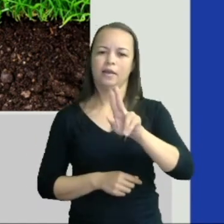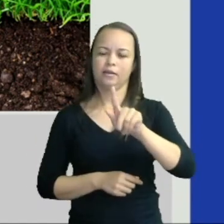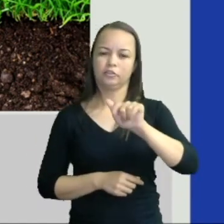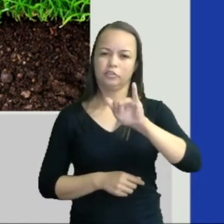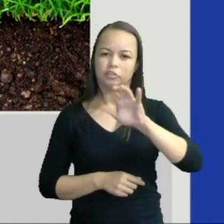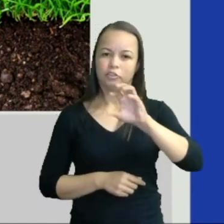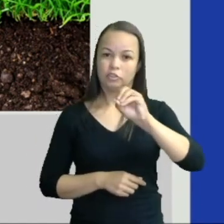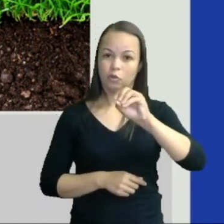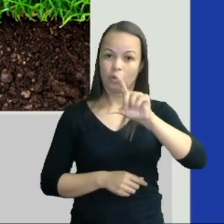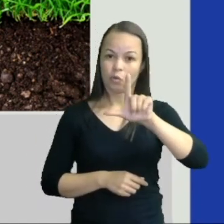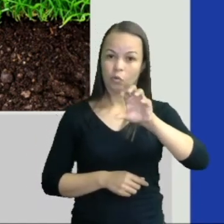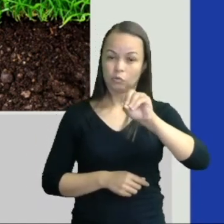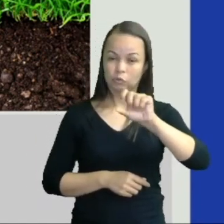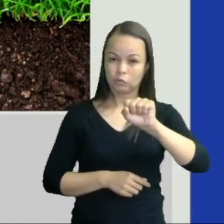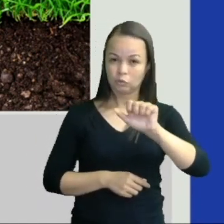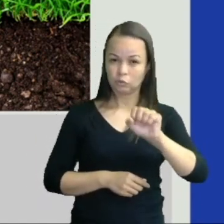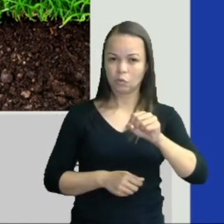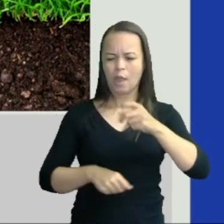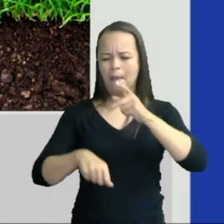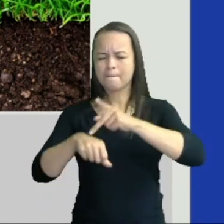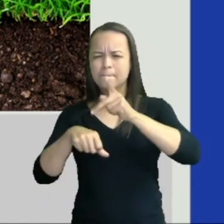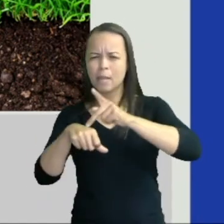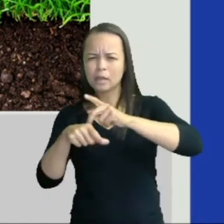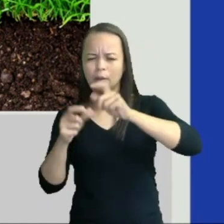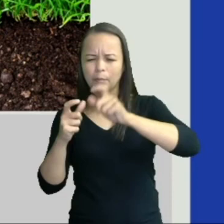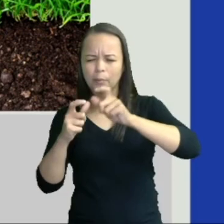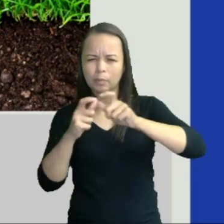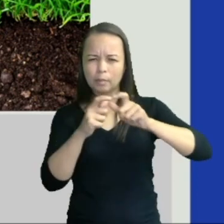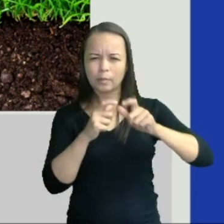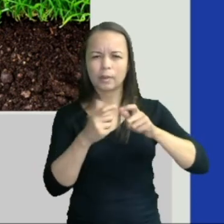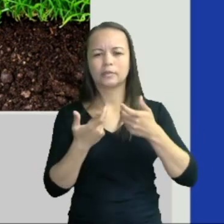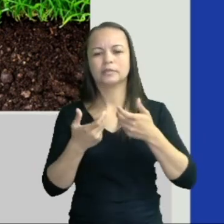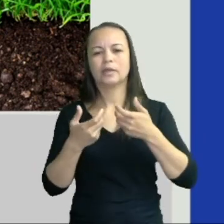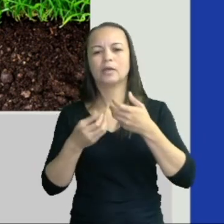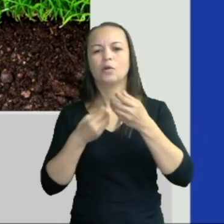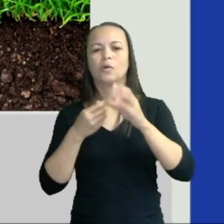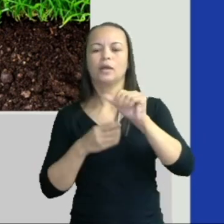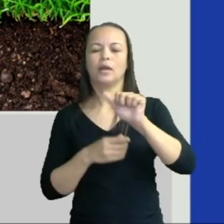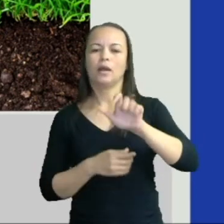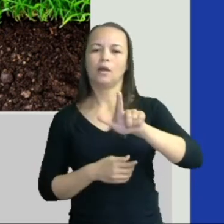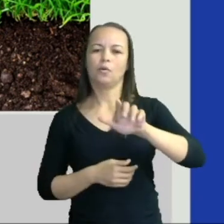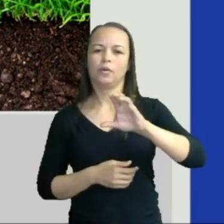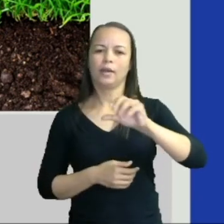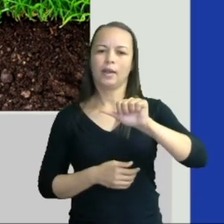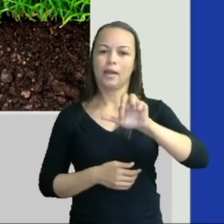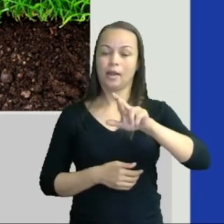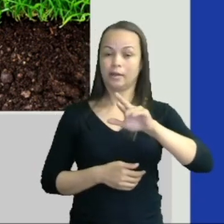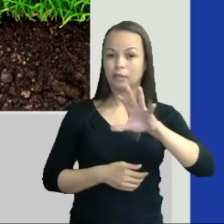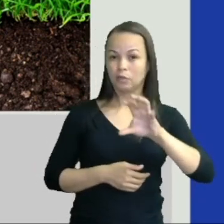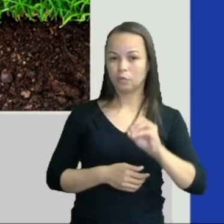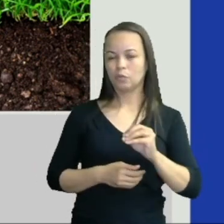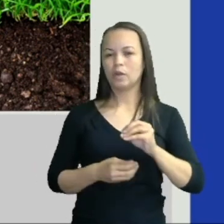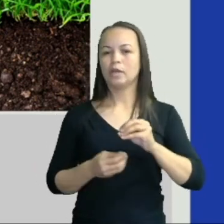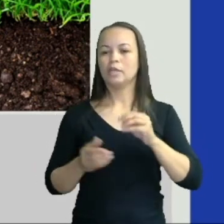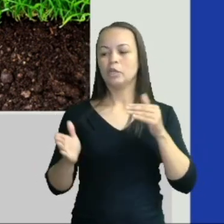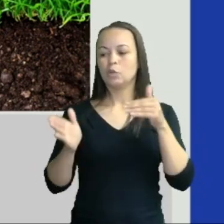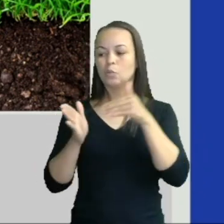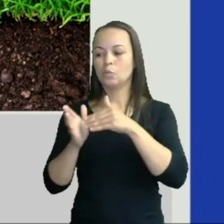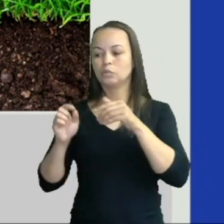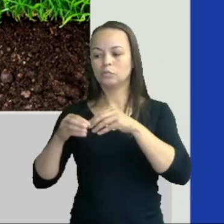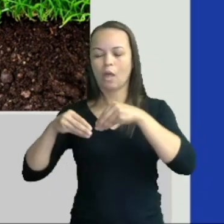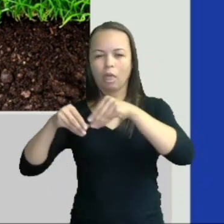Argiloso. E esse cheio de pedra? Isso mesmo, solo calcário. E o último é o solo